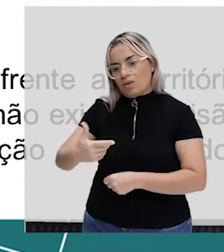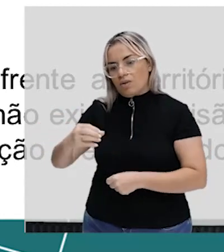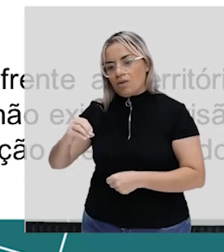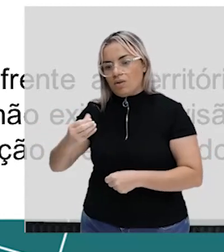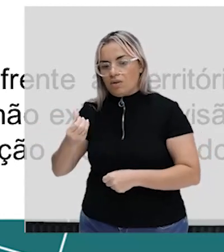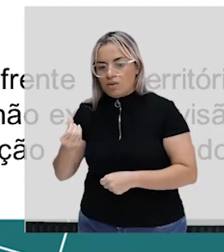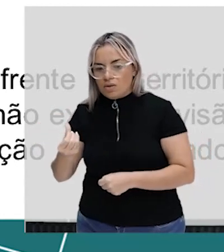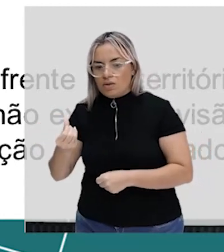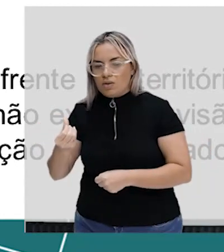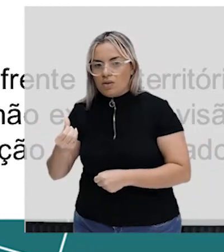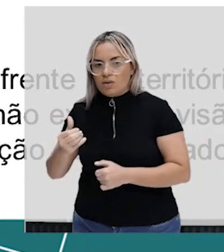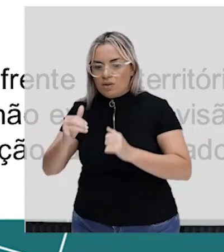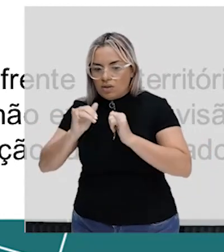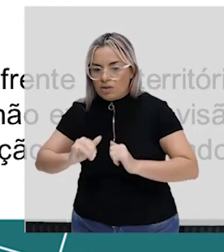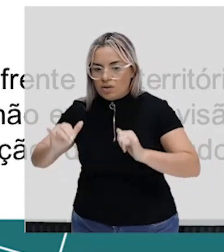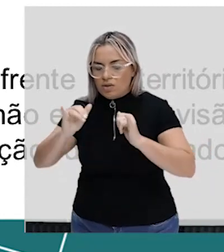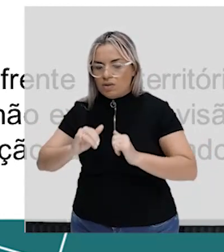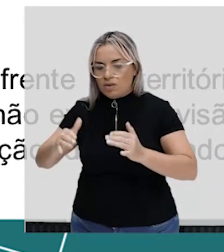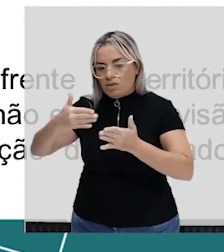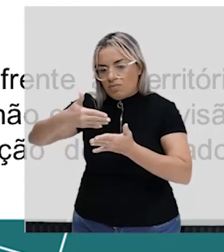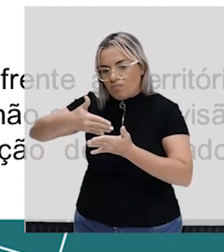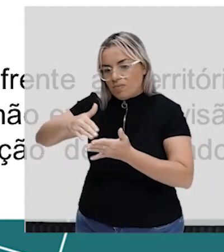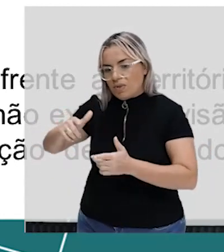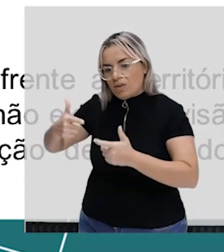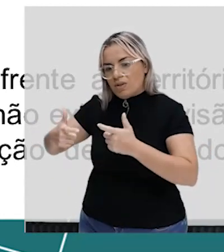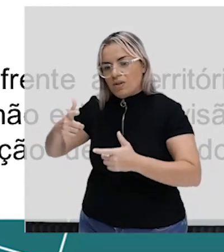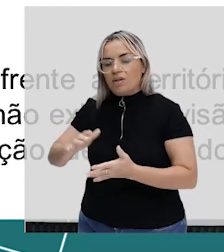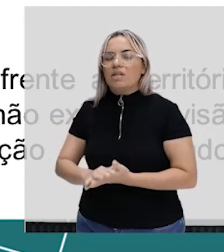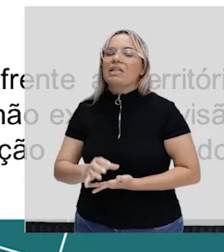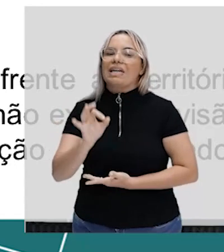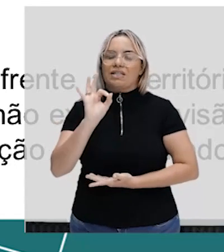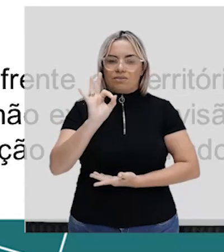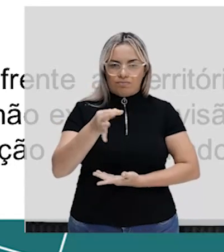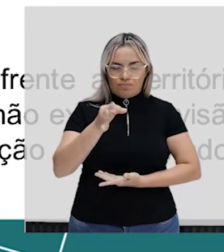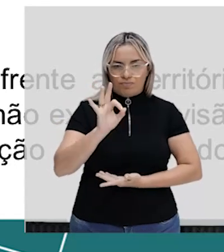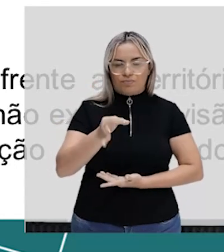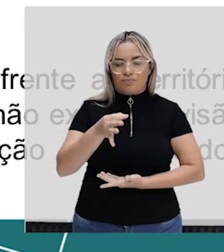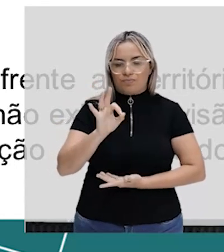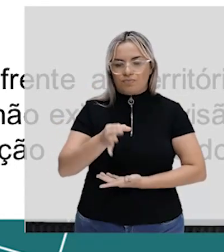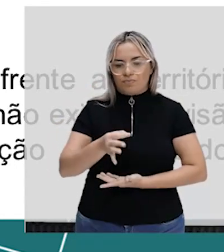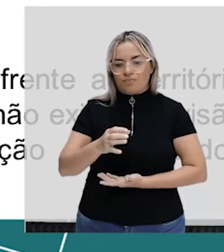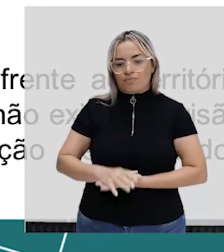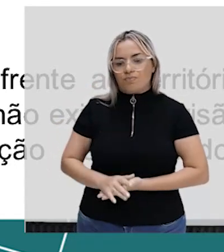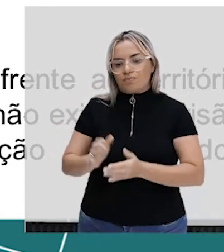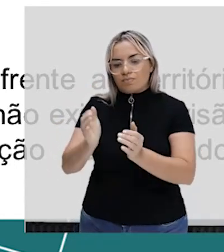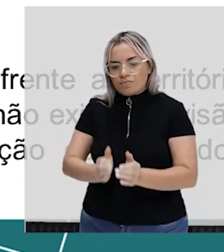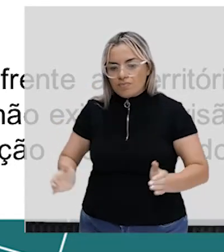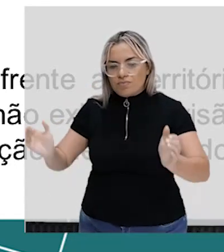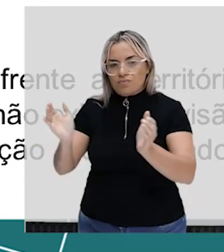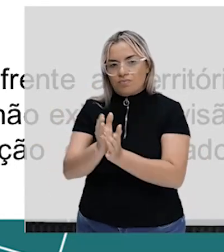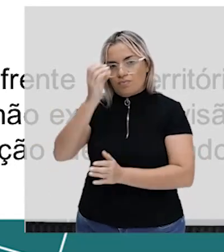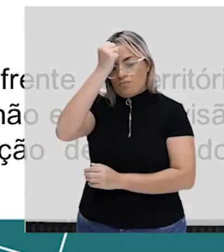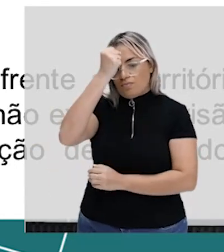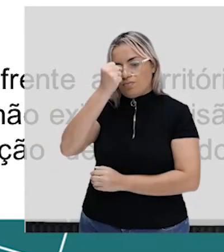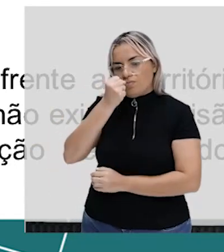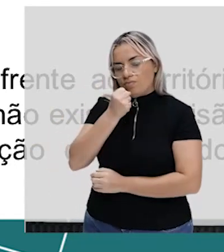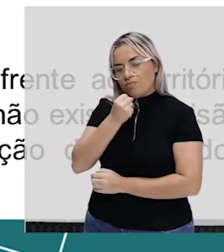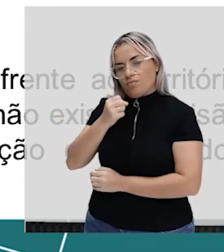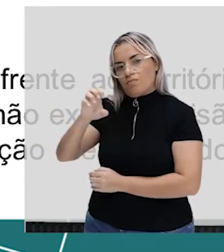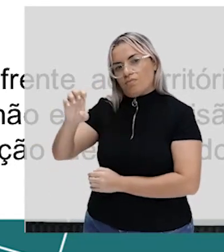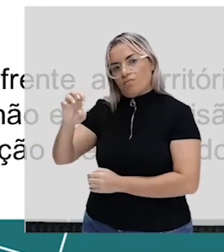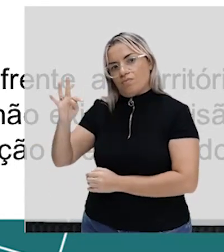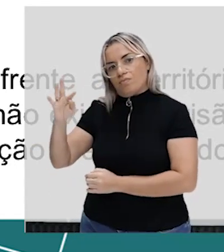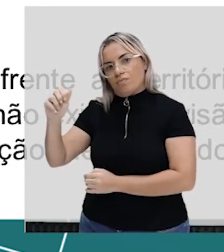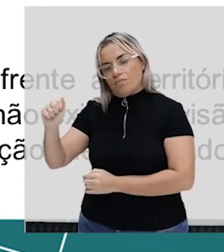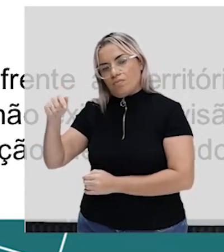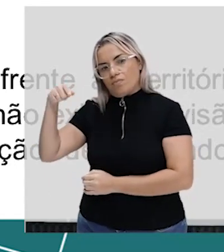anunciou a deposição das suas armas. Galera, isso aqui está correto, tá certo? O grupo ETA, tá? Foi um grupo, principalmente que atuou muito